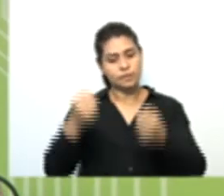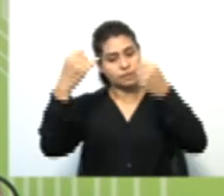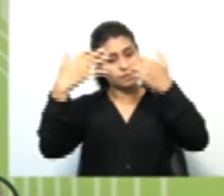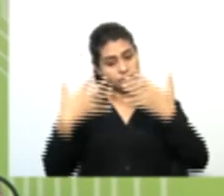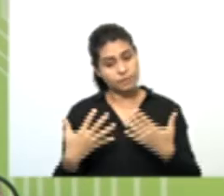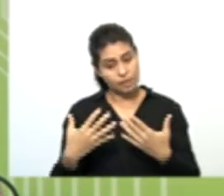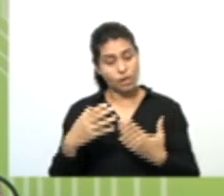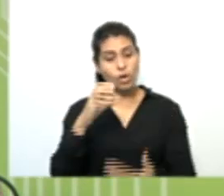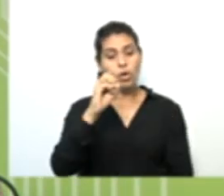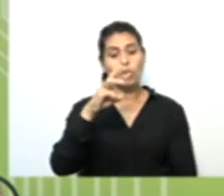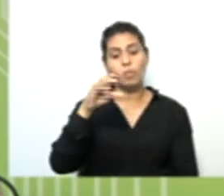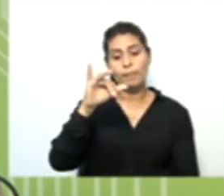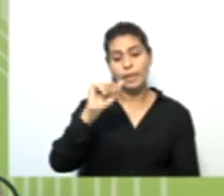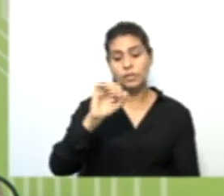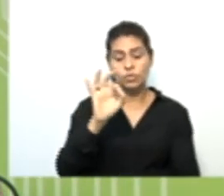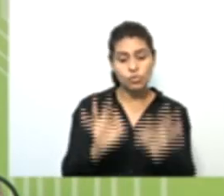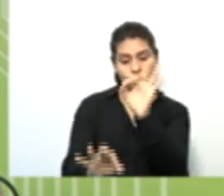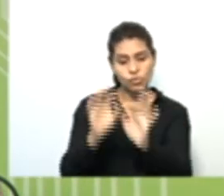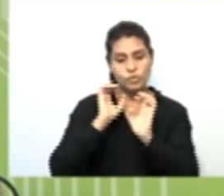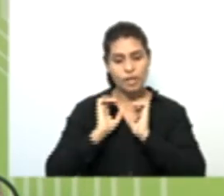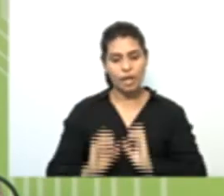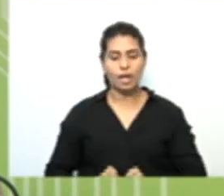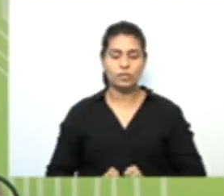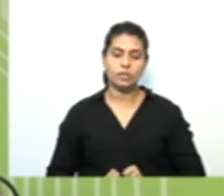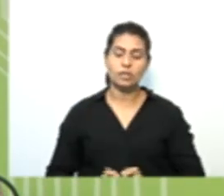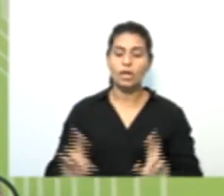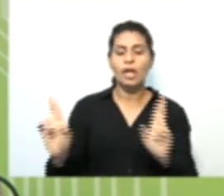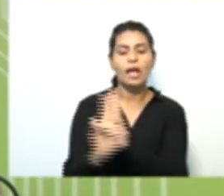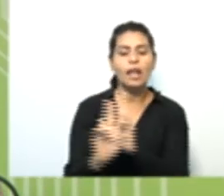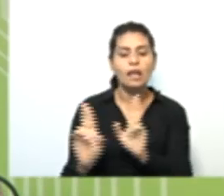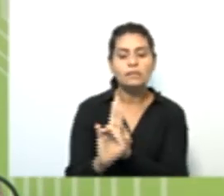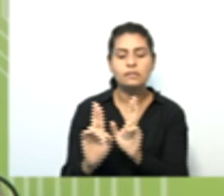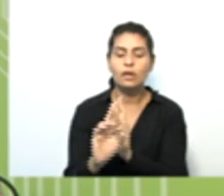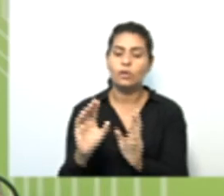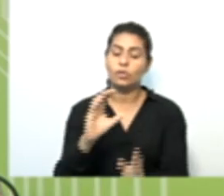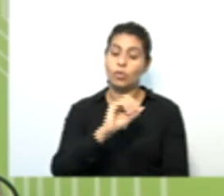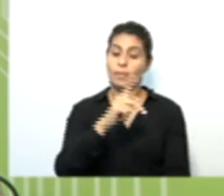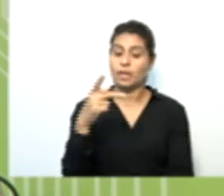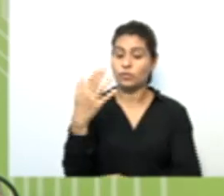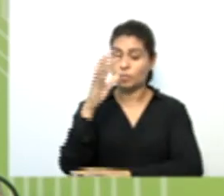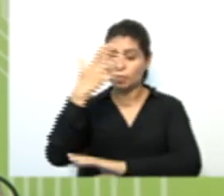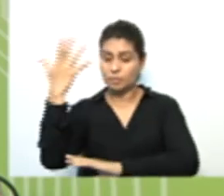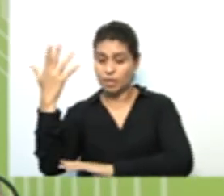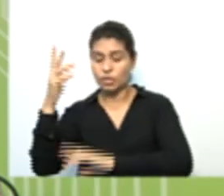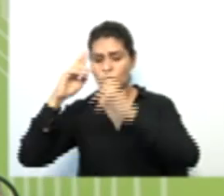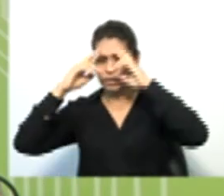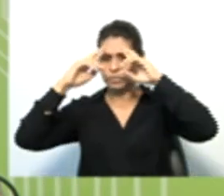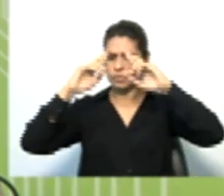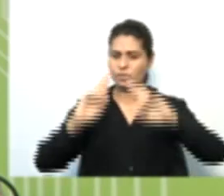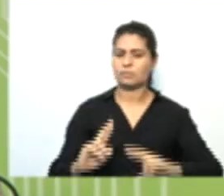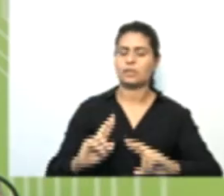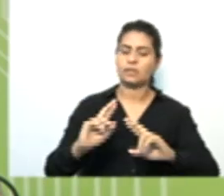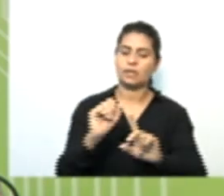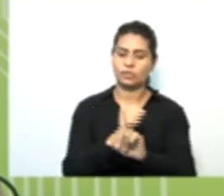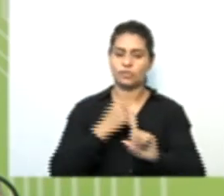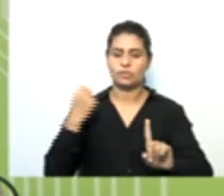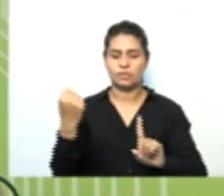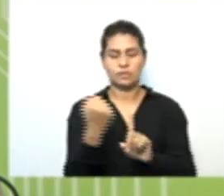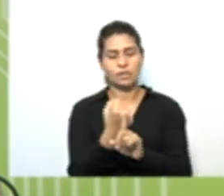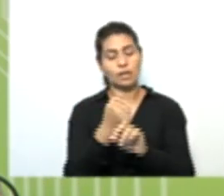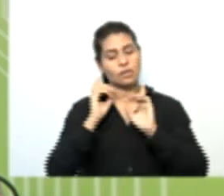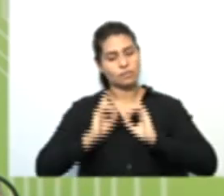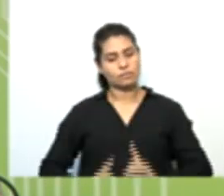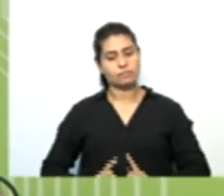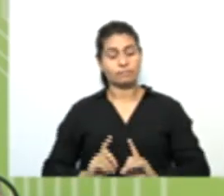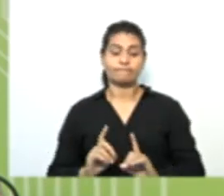sobre o comércio justo e ético, sobre a relação das cooperativas com o meio ambiente, sobre a responsabilidade social, sobre a gestão